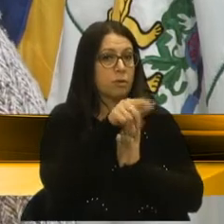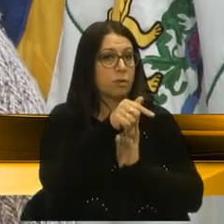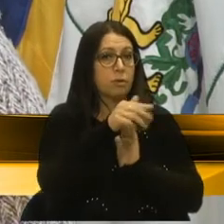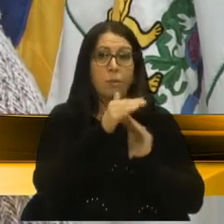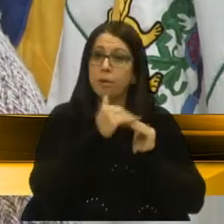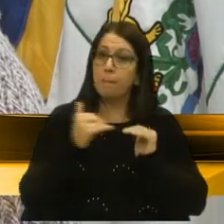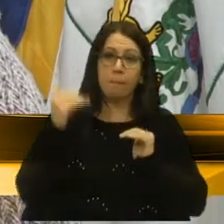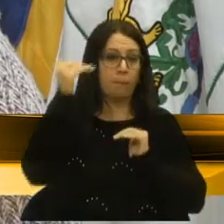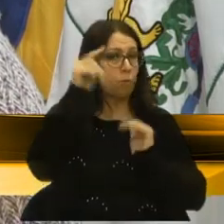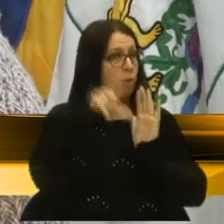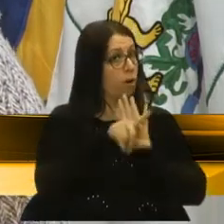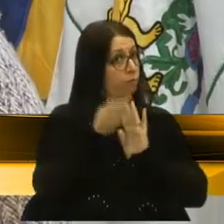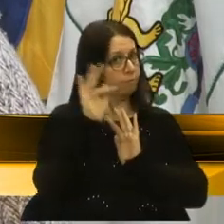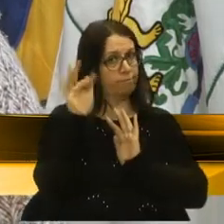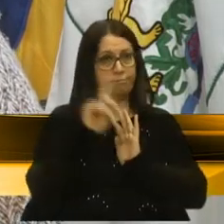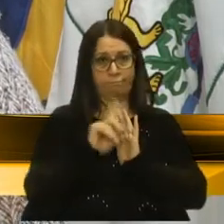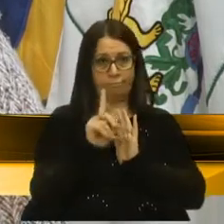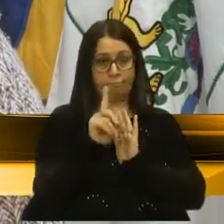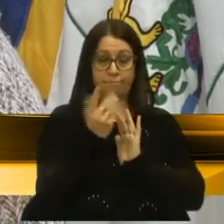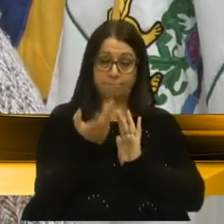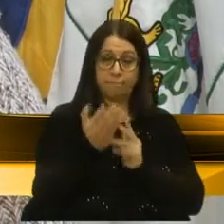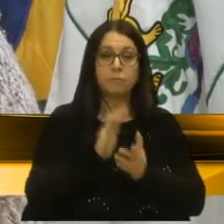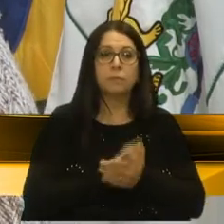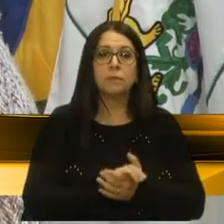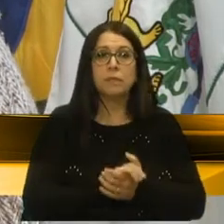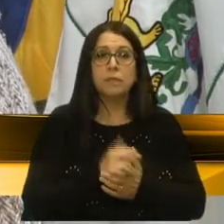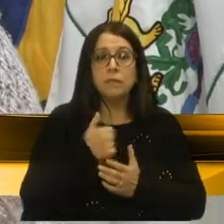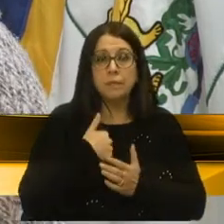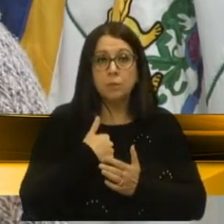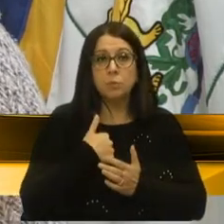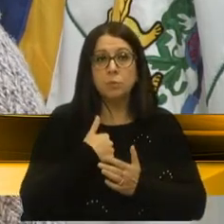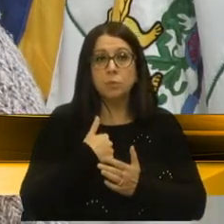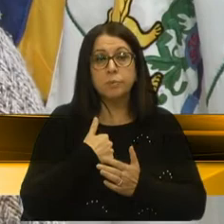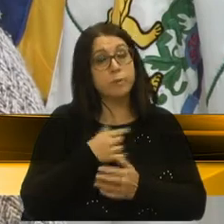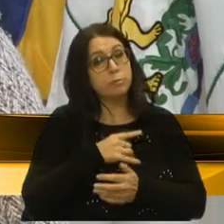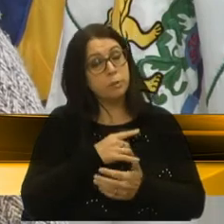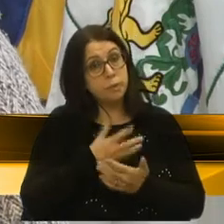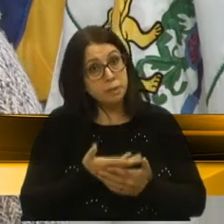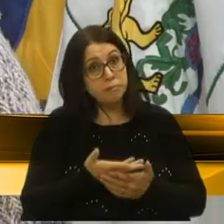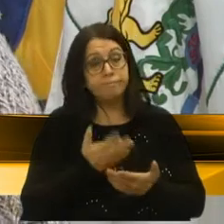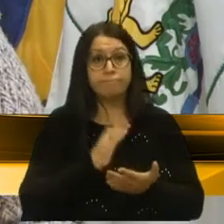federal. Então, eu temo, né, que